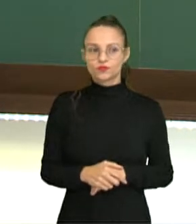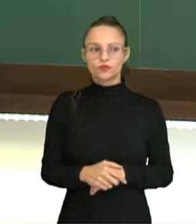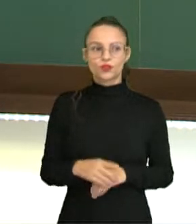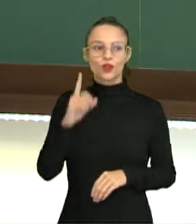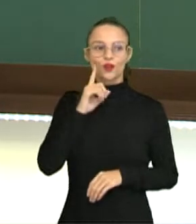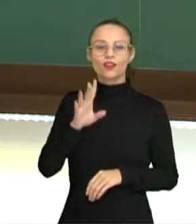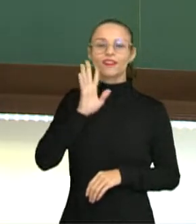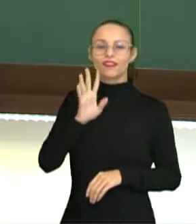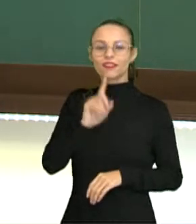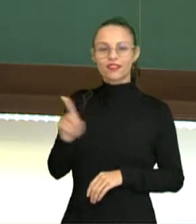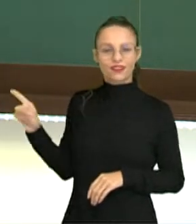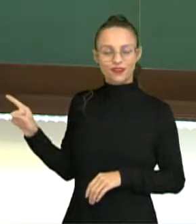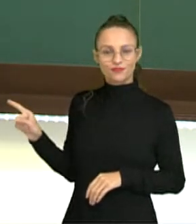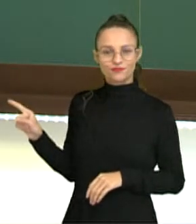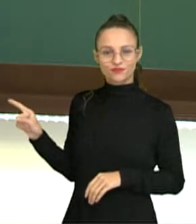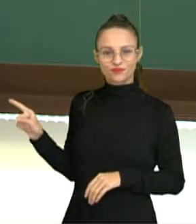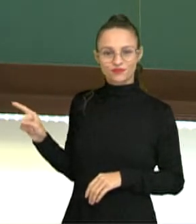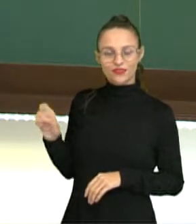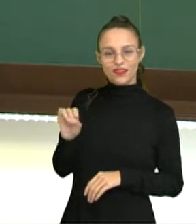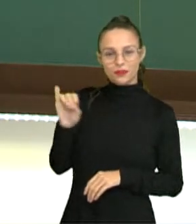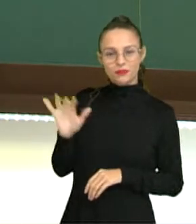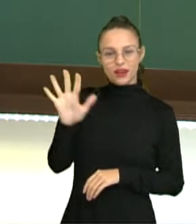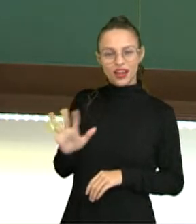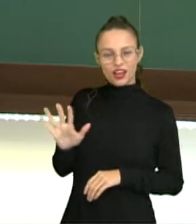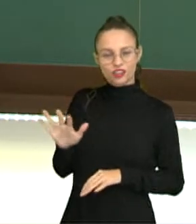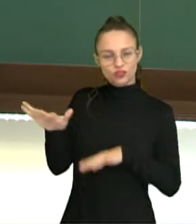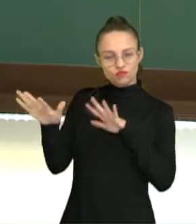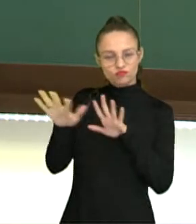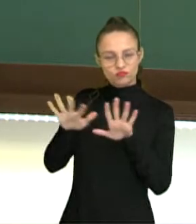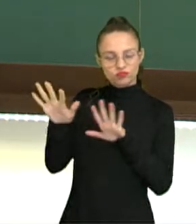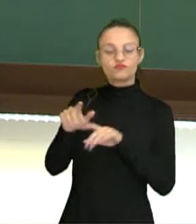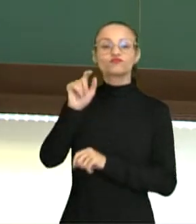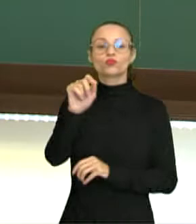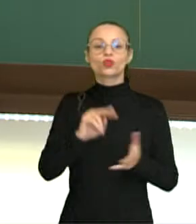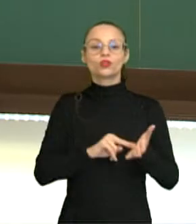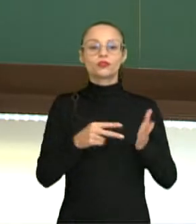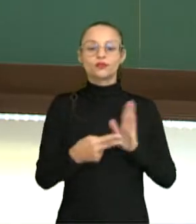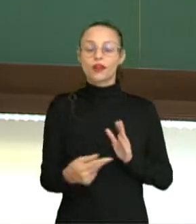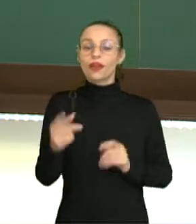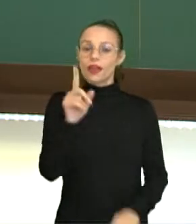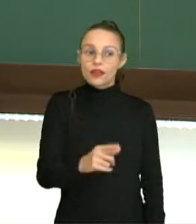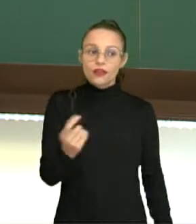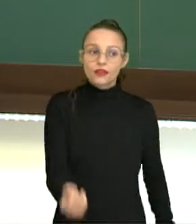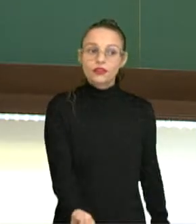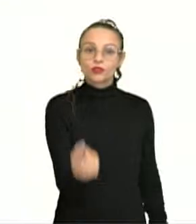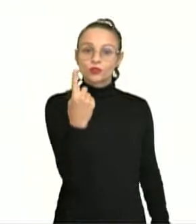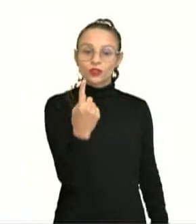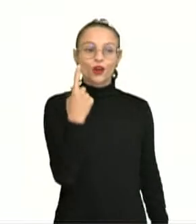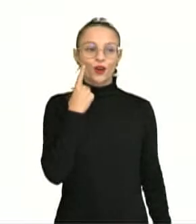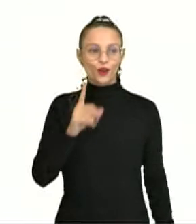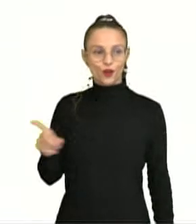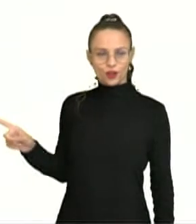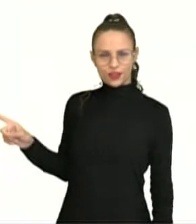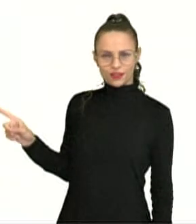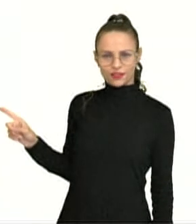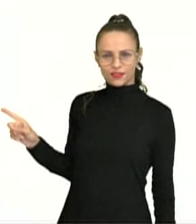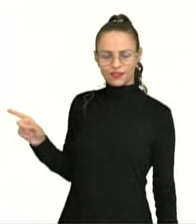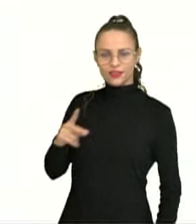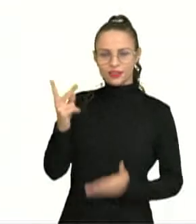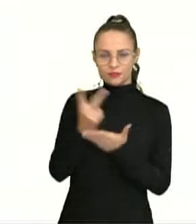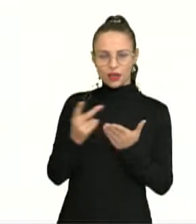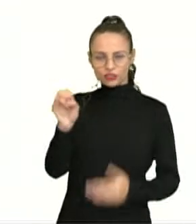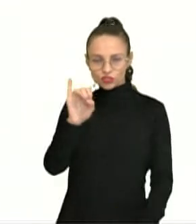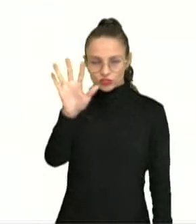animação que a professora colocou aqui. Então, justamente para simbolizar o quê? O inusitado. Aqui, ó, você olha para o desenho e o que é